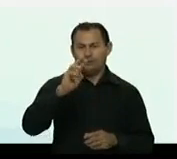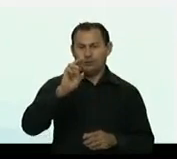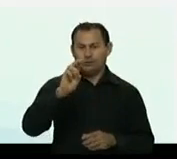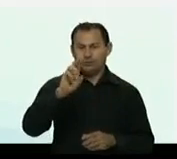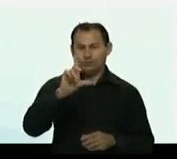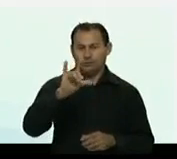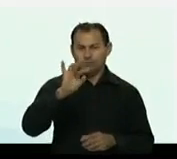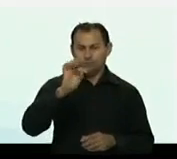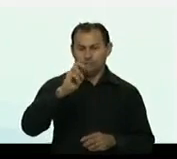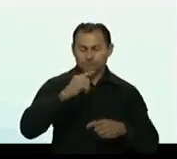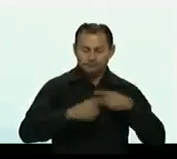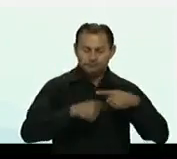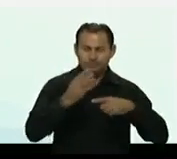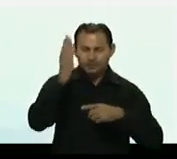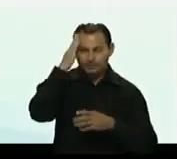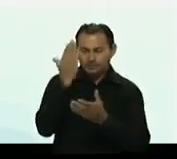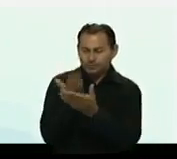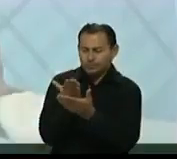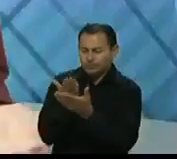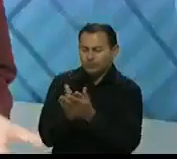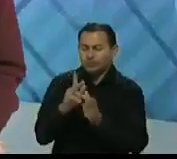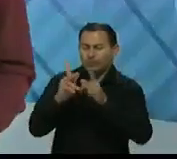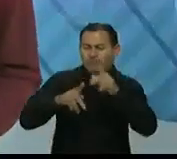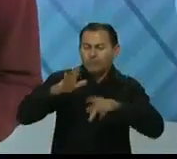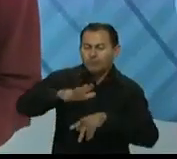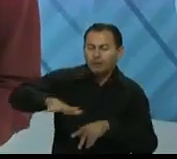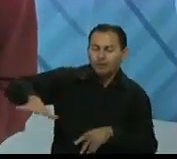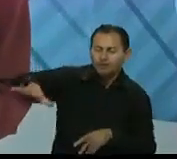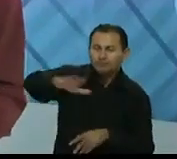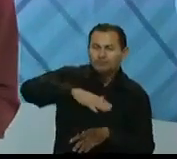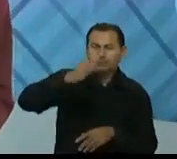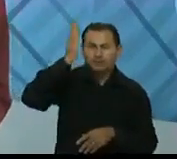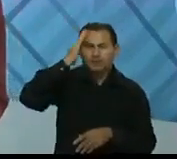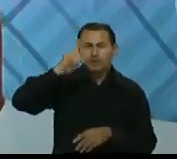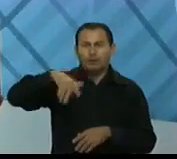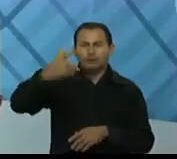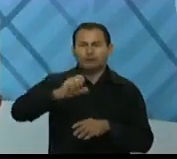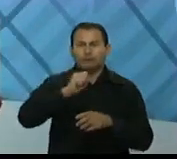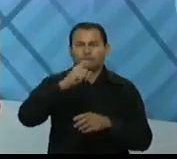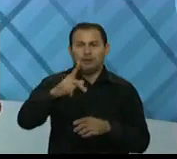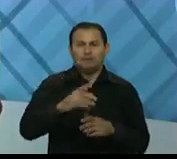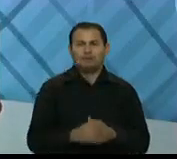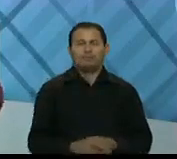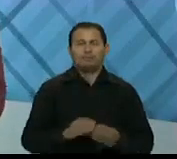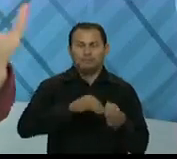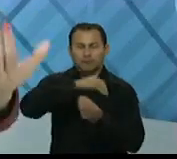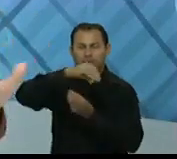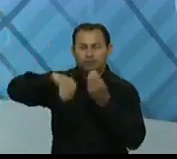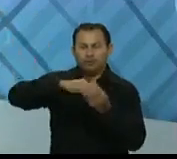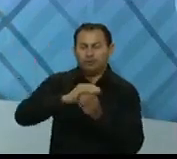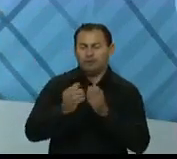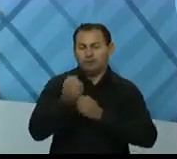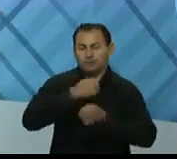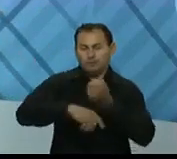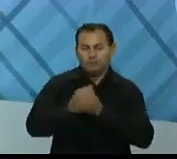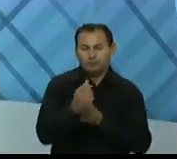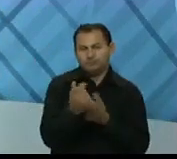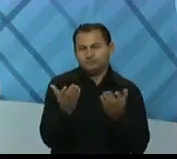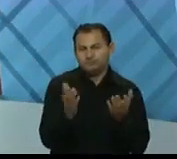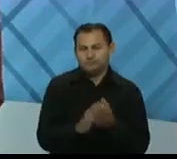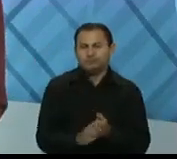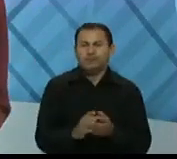exemplo, se quer saber o estudo populacional, quer saber uma outra situação que envolva economia, algumas